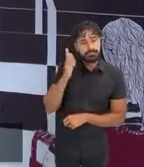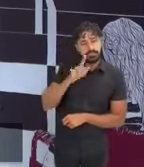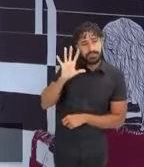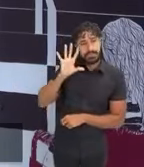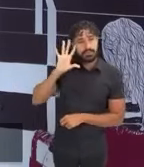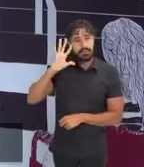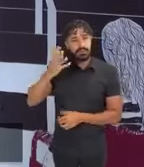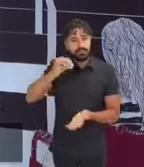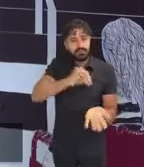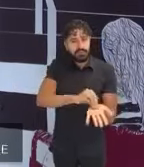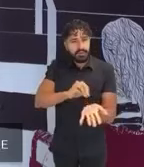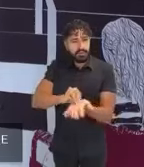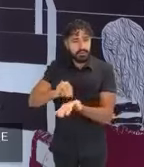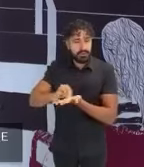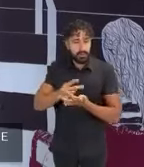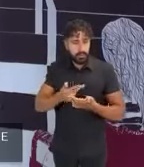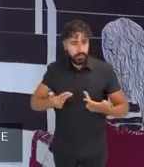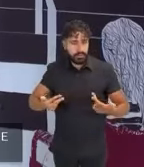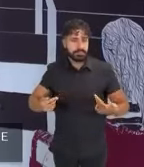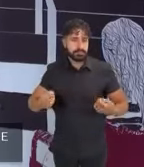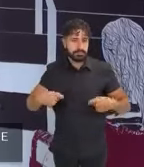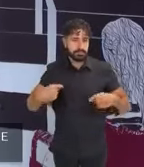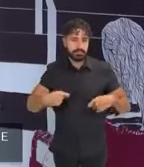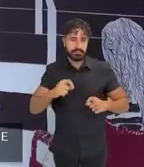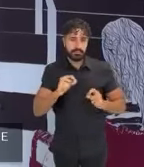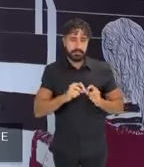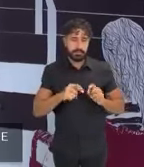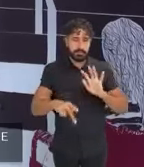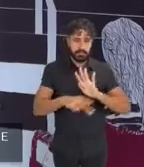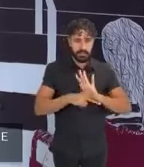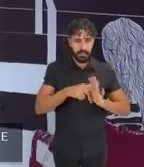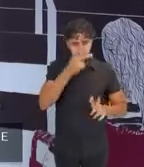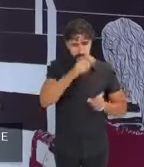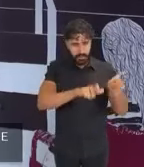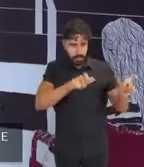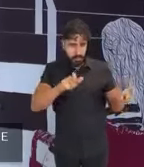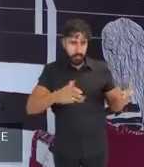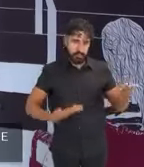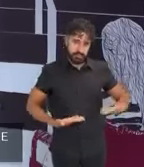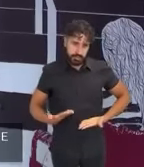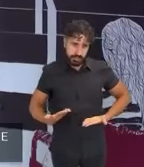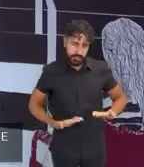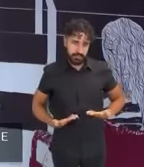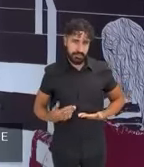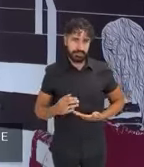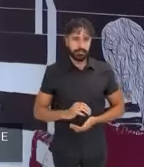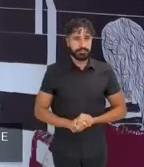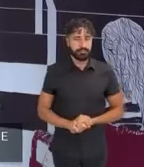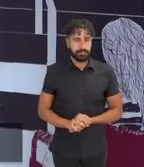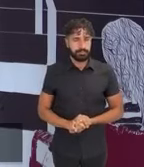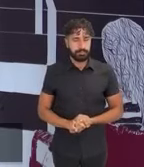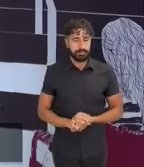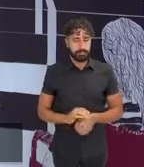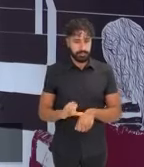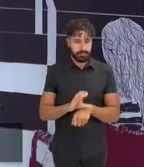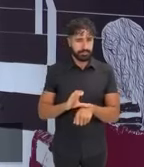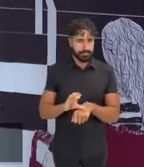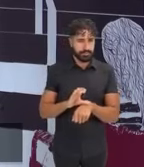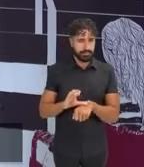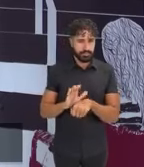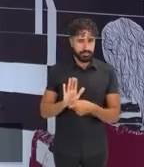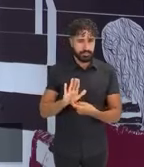de atividade que deveria ser desenvolvida por servidor ou por empregado. A Constituição Federal, quando trouxe no seu